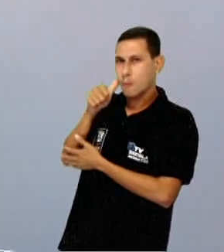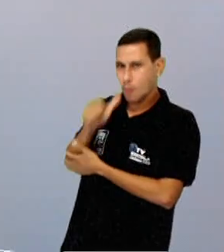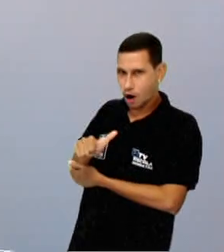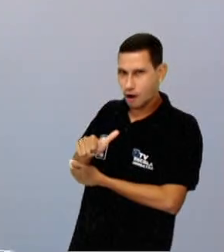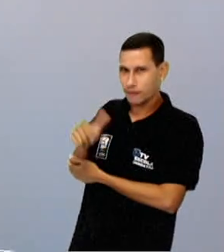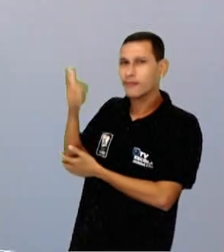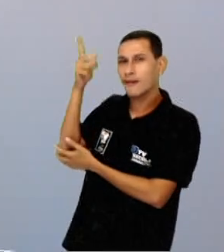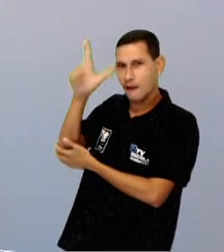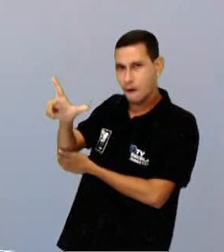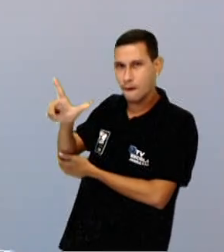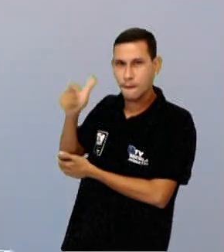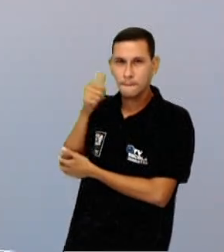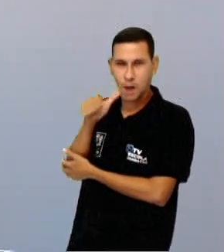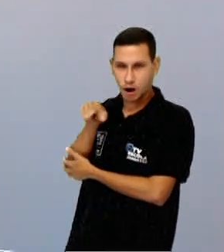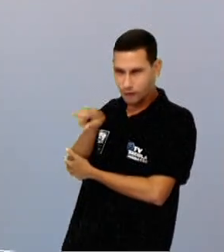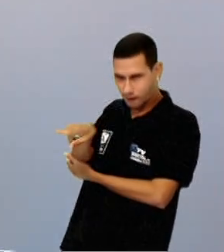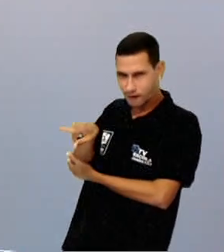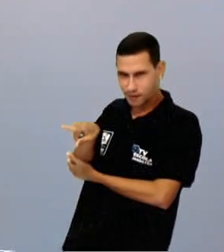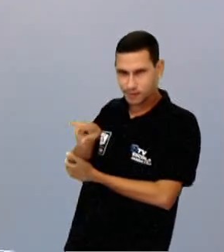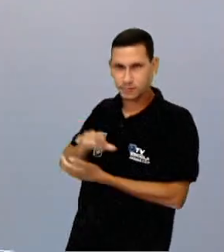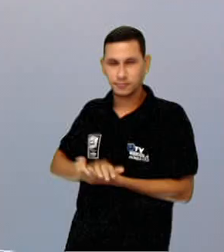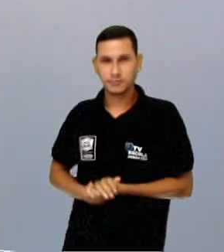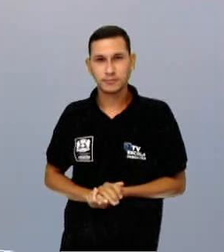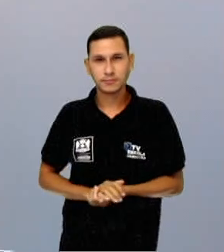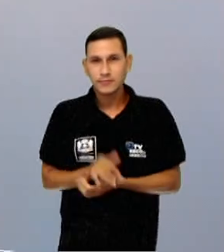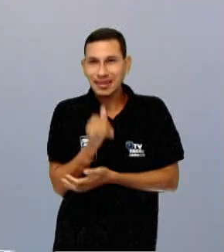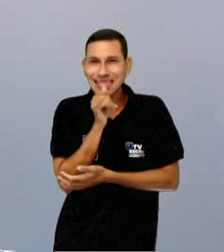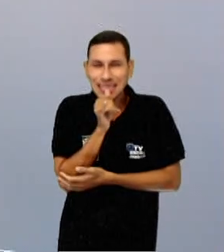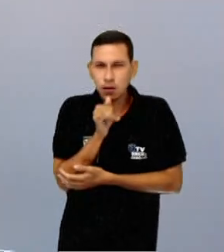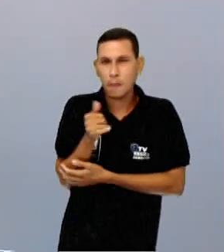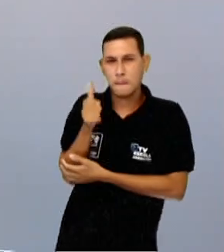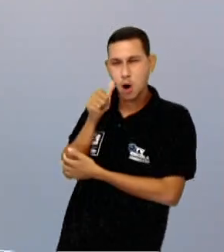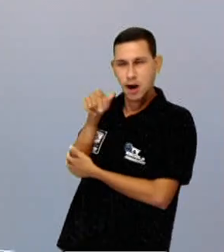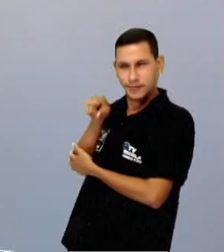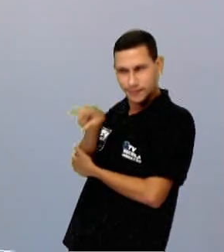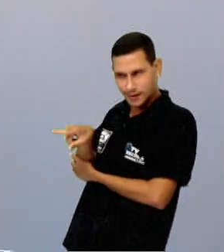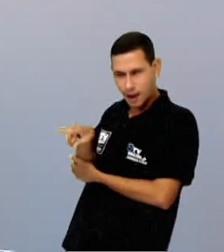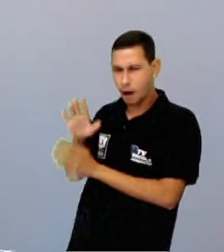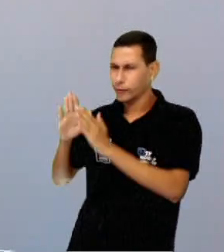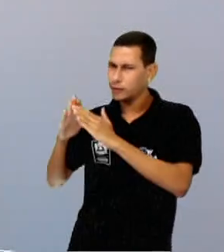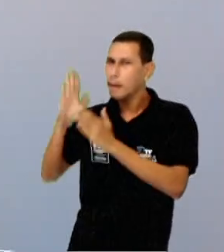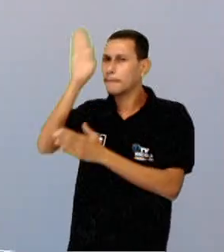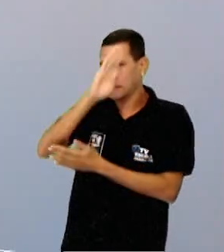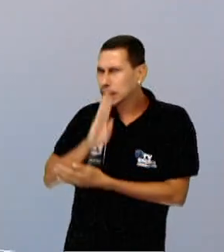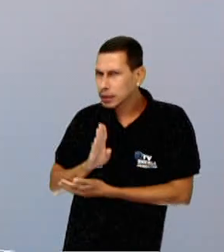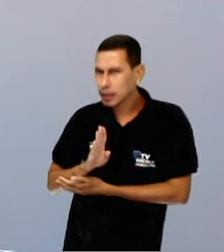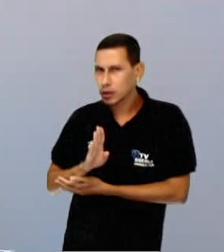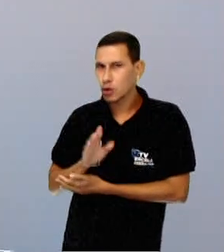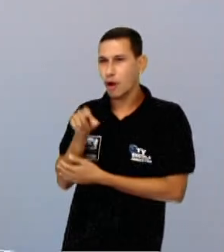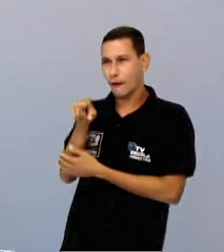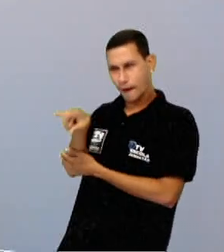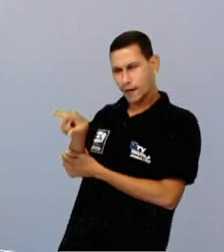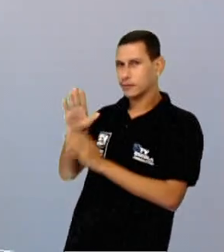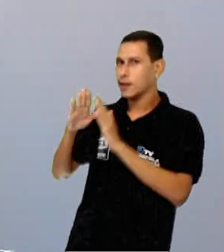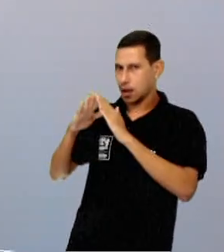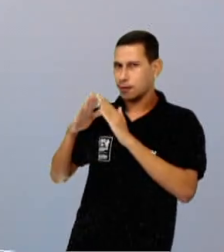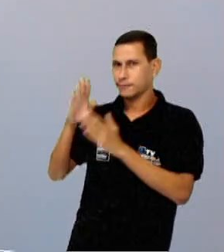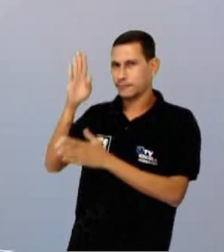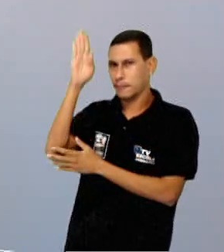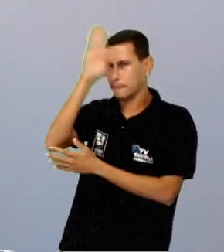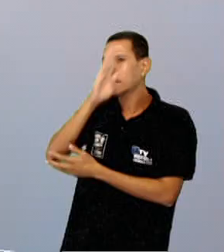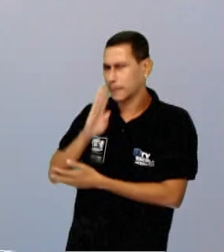pessoa eu estou falando dela no caso aí eu tenho x 1 Brasil ela é